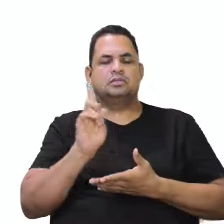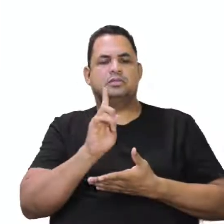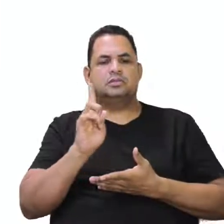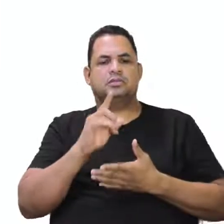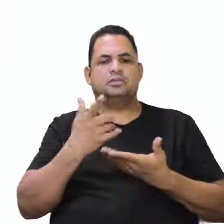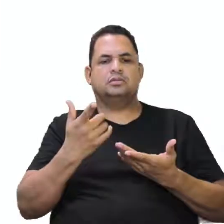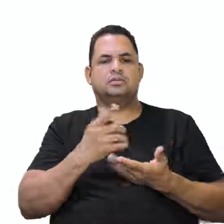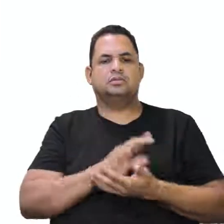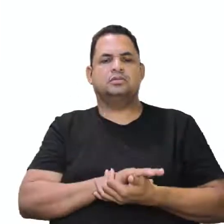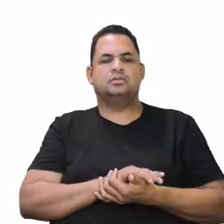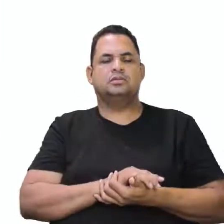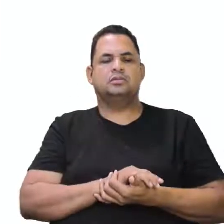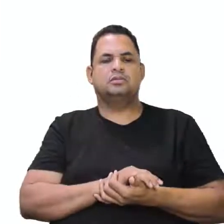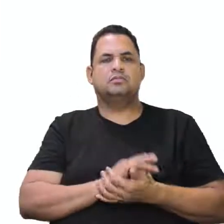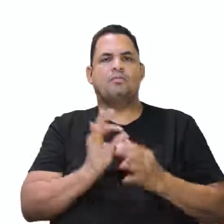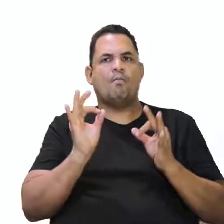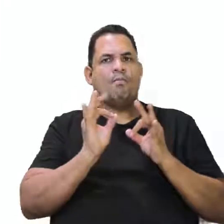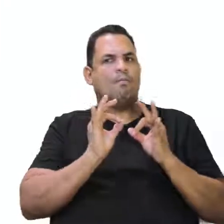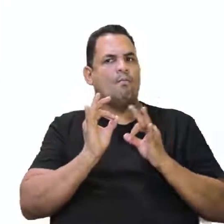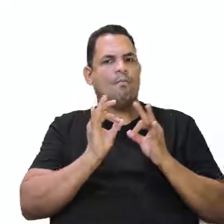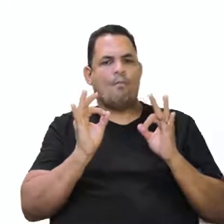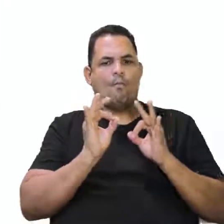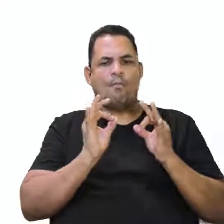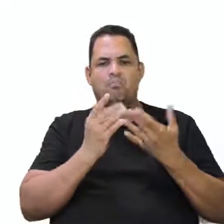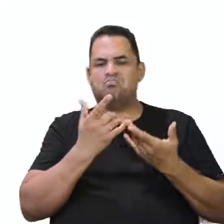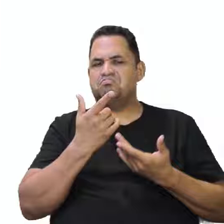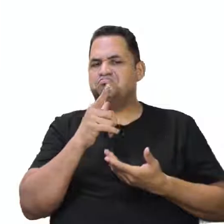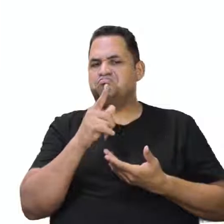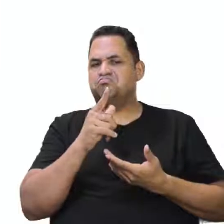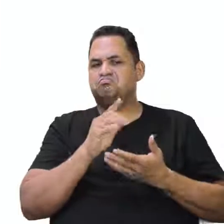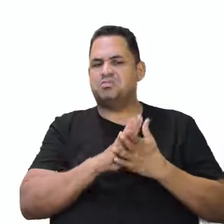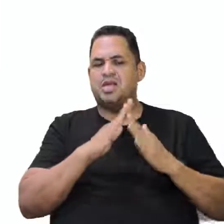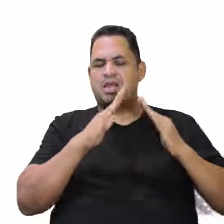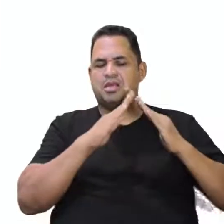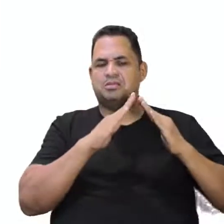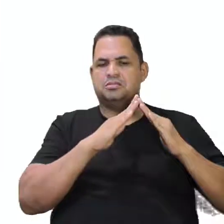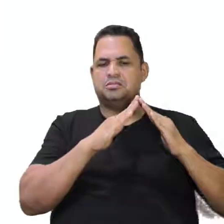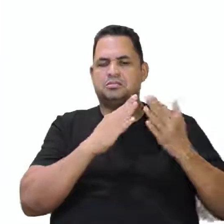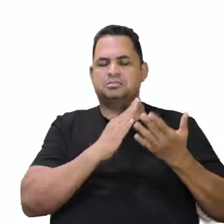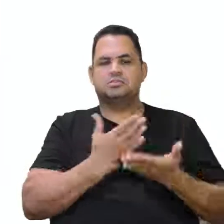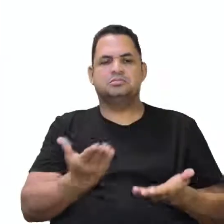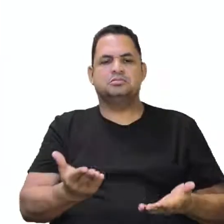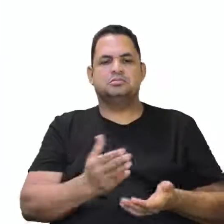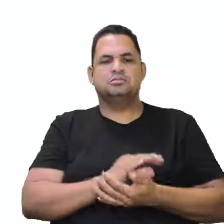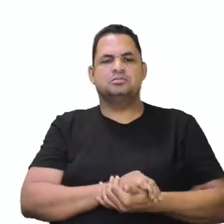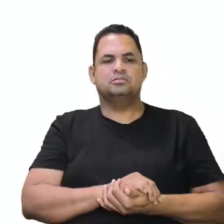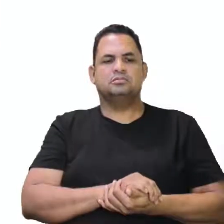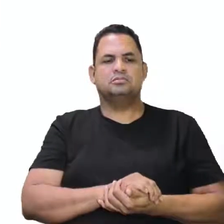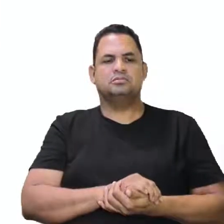negação. Então, ninguém está em casa. Nobody's home. Ninguém está em casa.